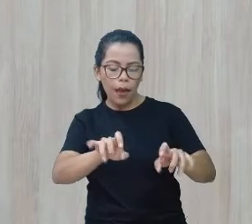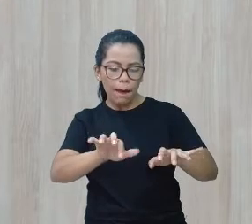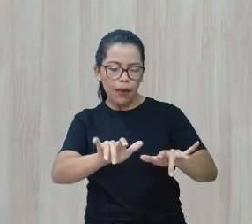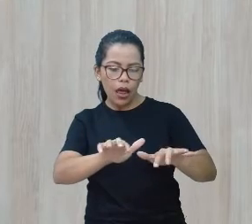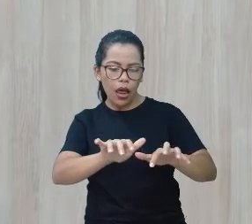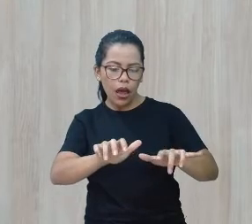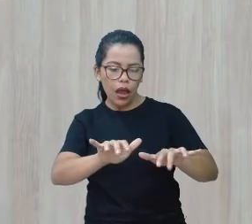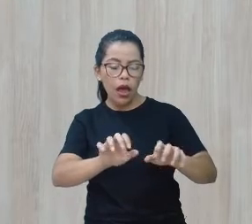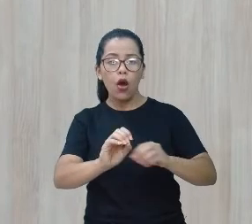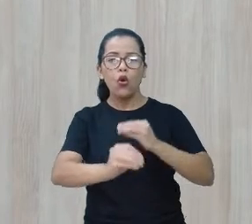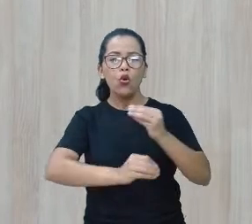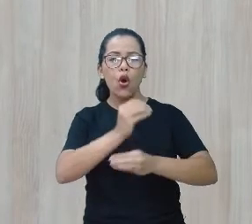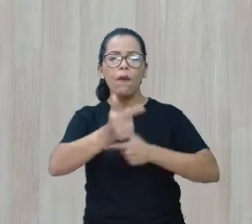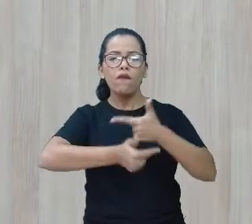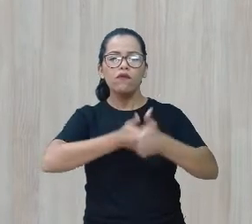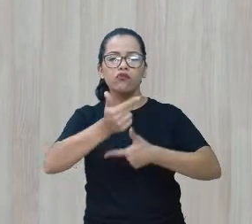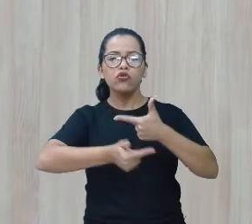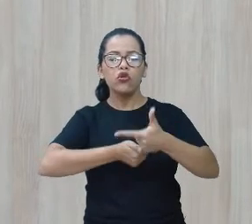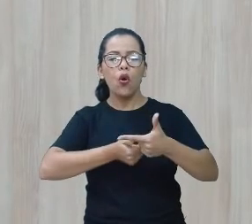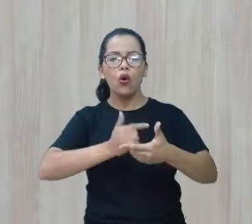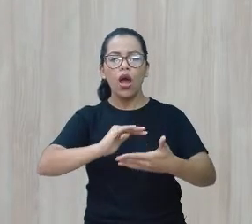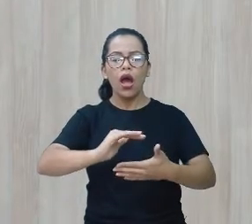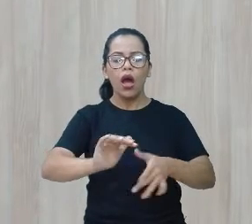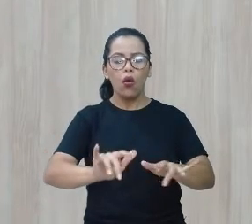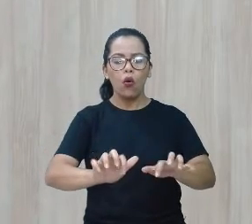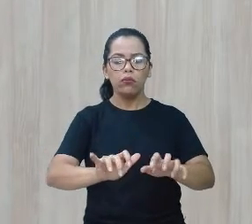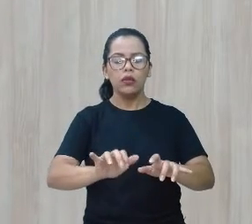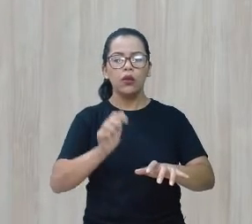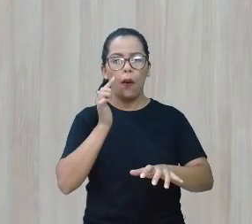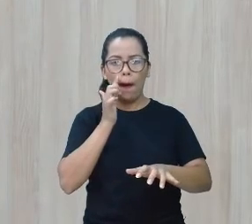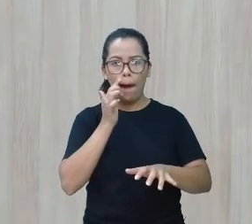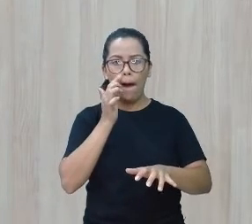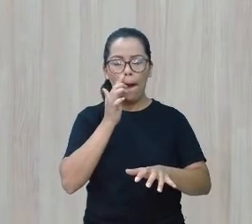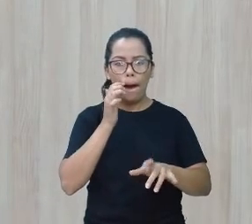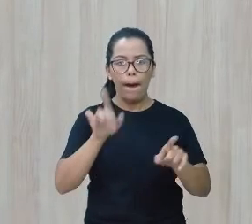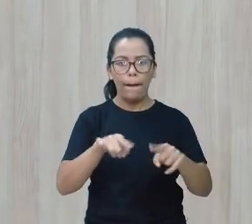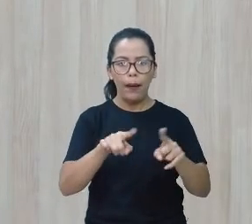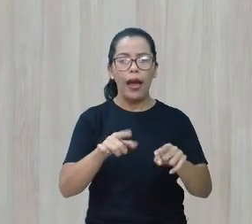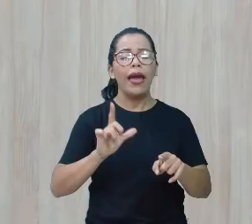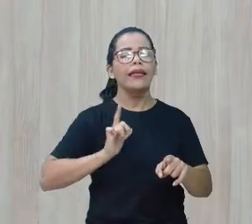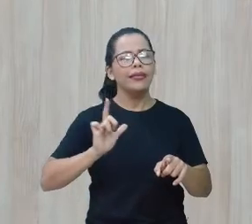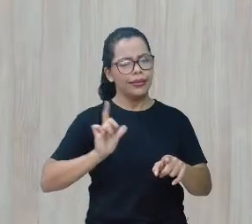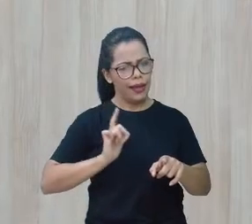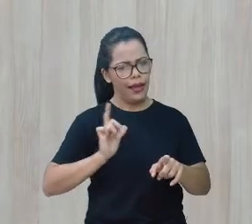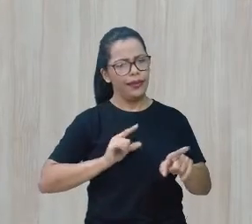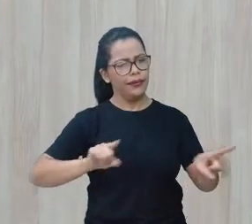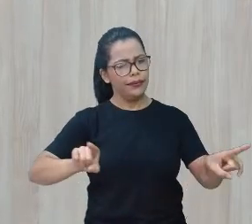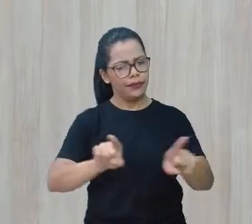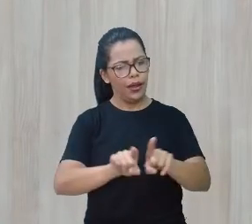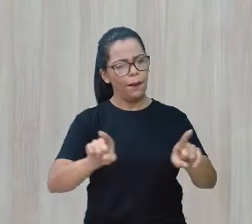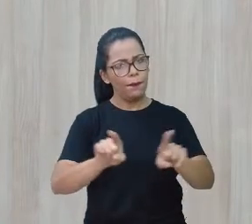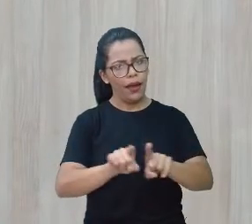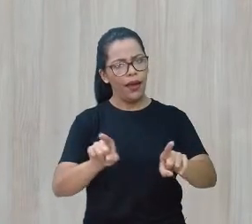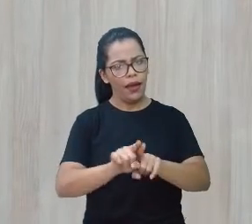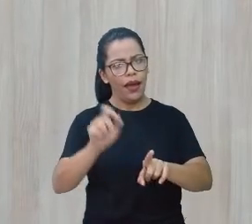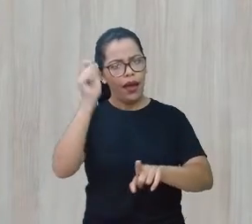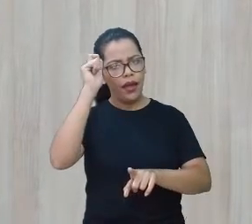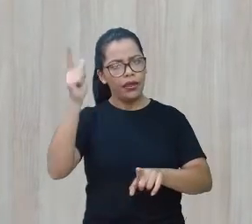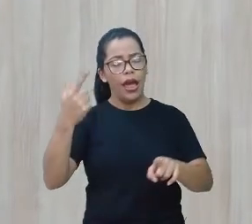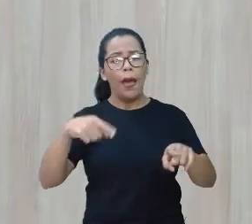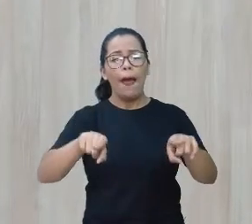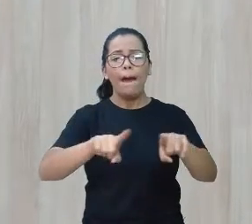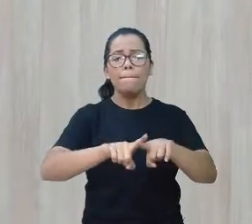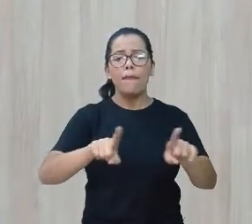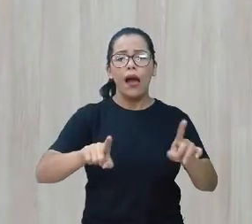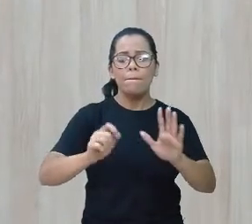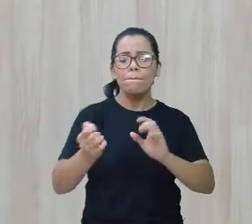computador funciona, qual é o código. Tá, tem essa ideia também. Mas a ideia básica do que